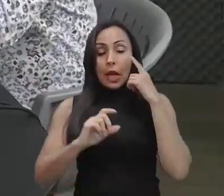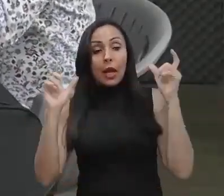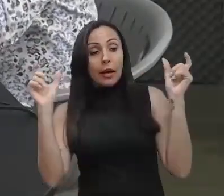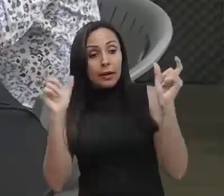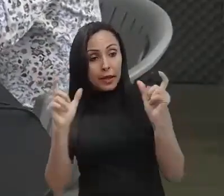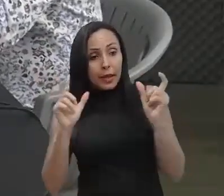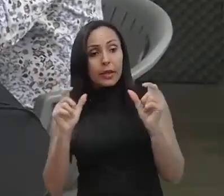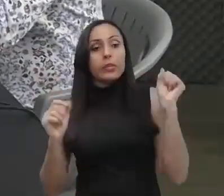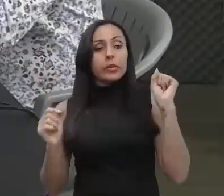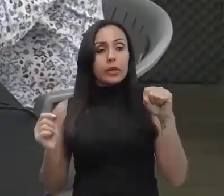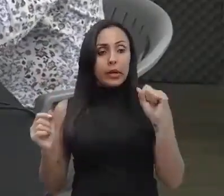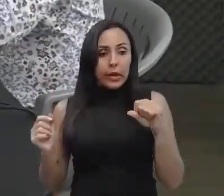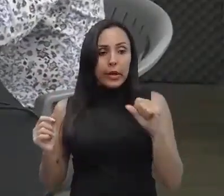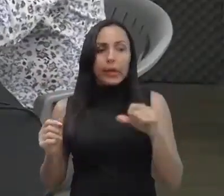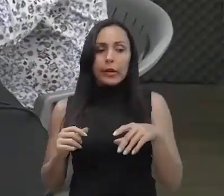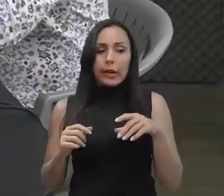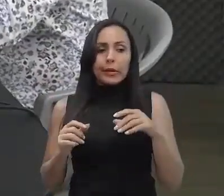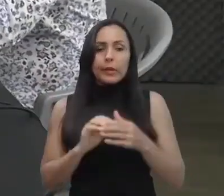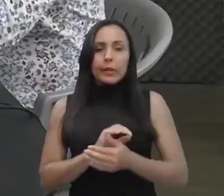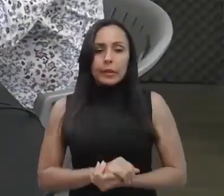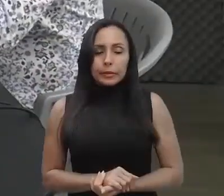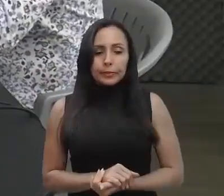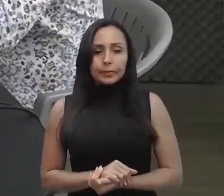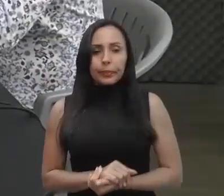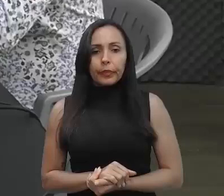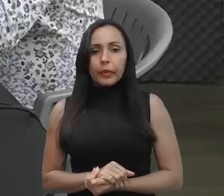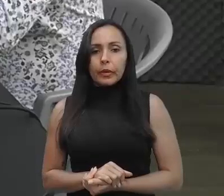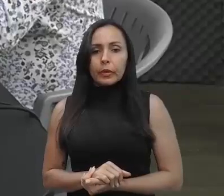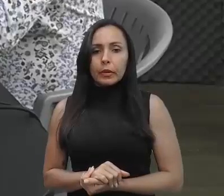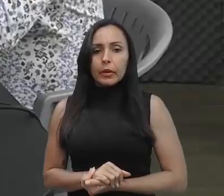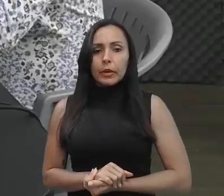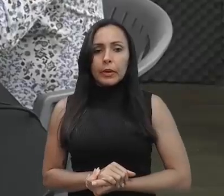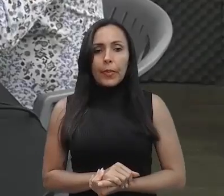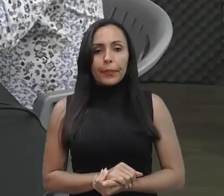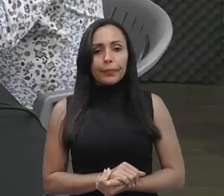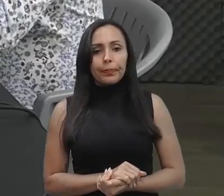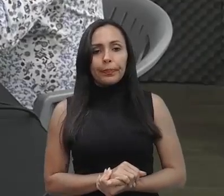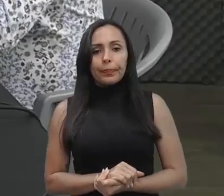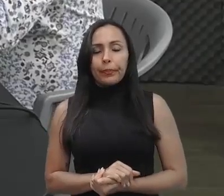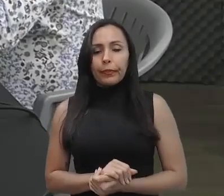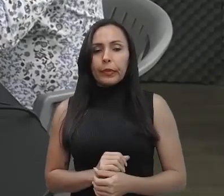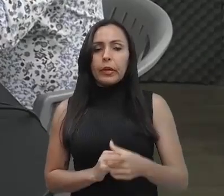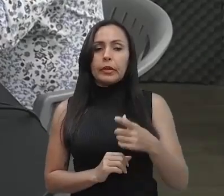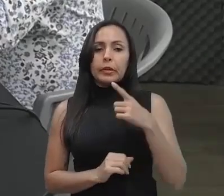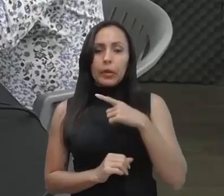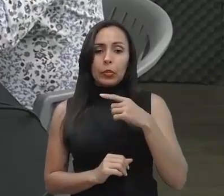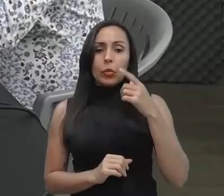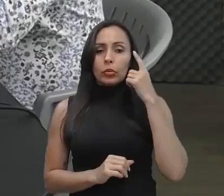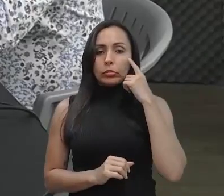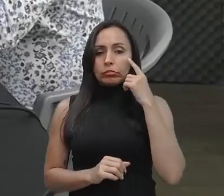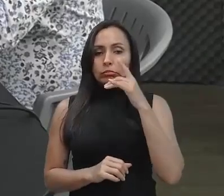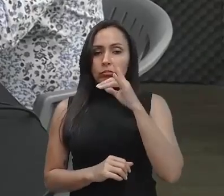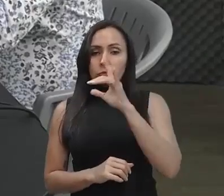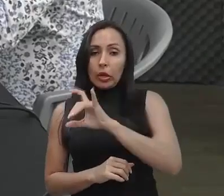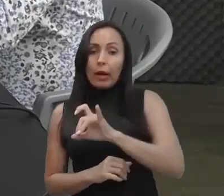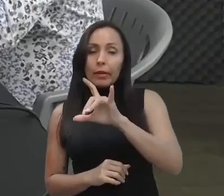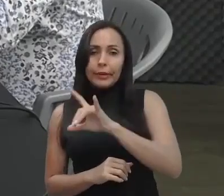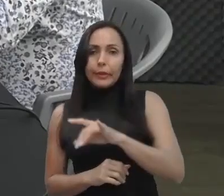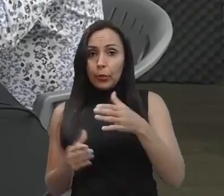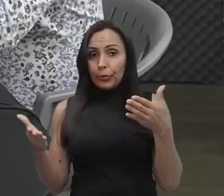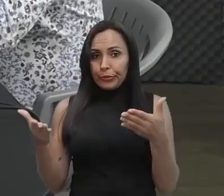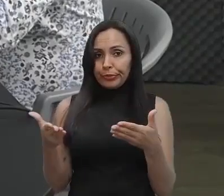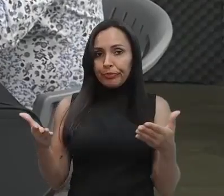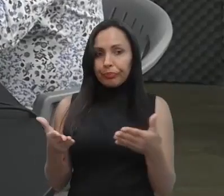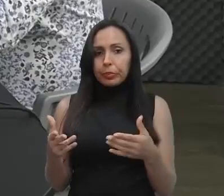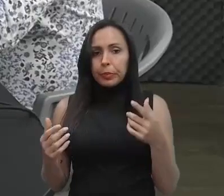falando para não não falar e alguma coisa que não é ex exatamente tem muitos perfis hoje em dia de de Instagram que eles se